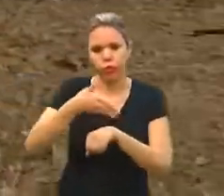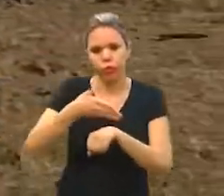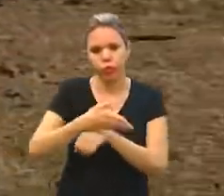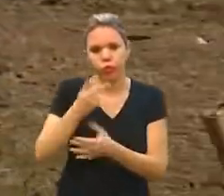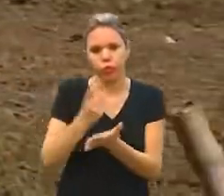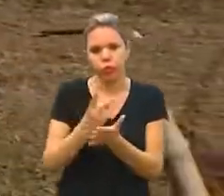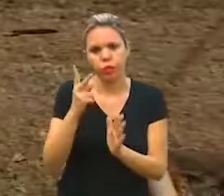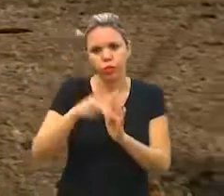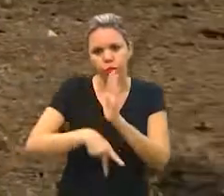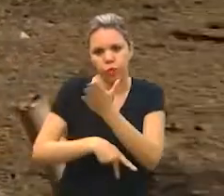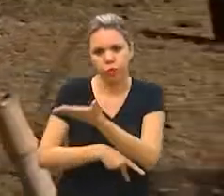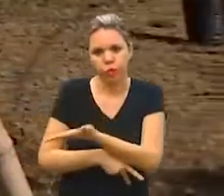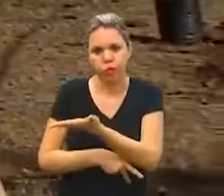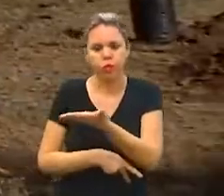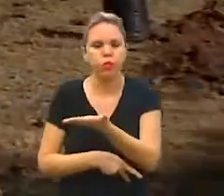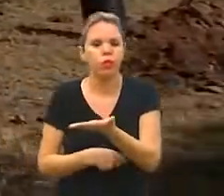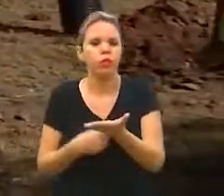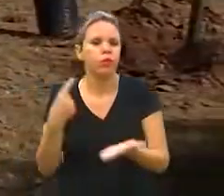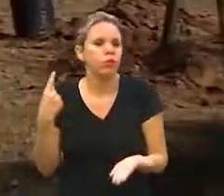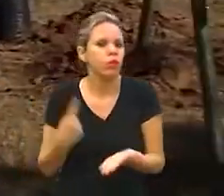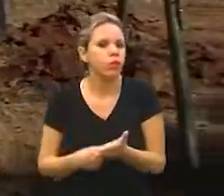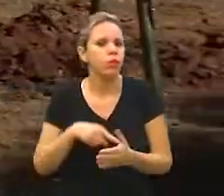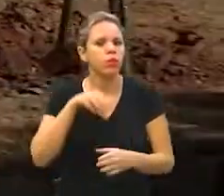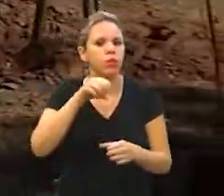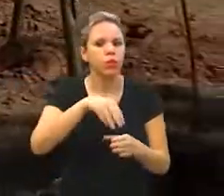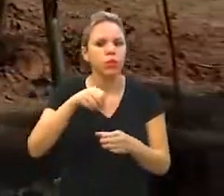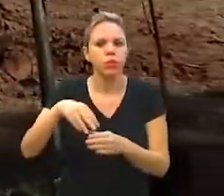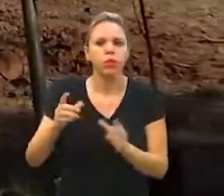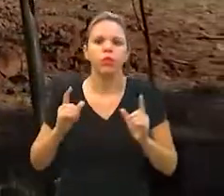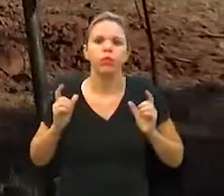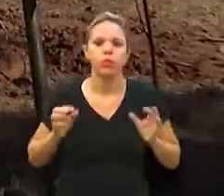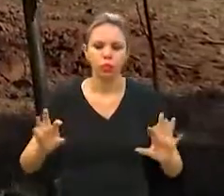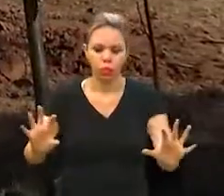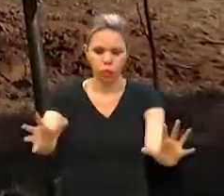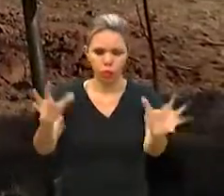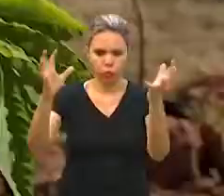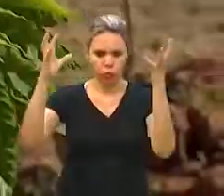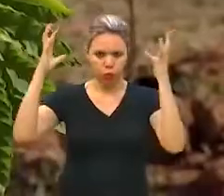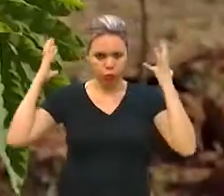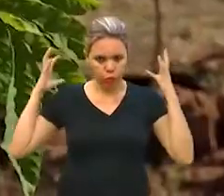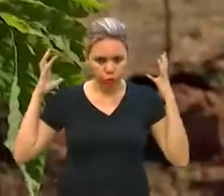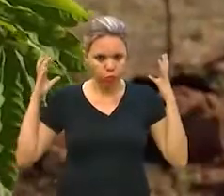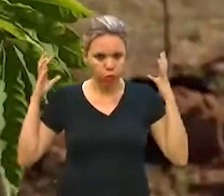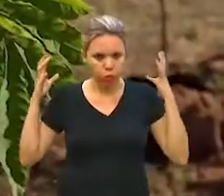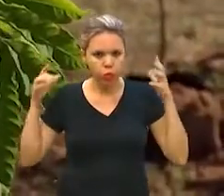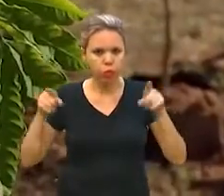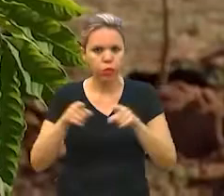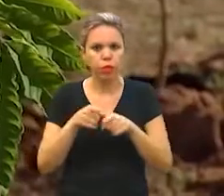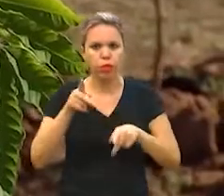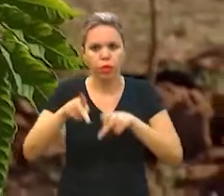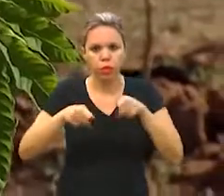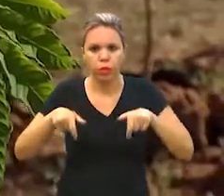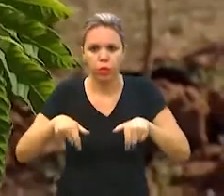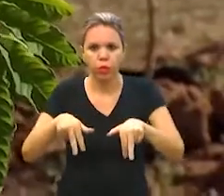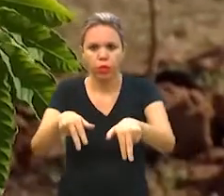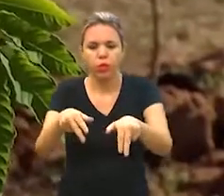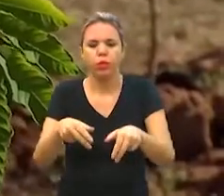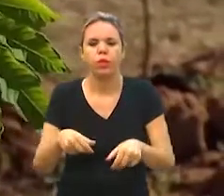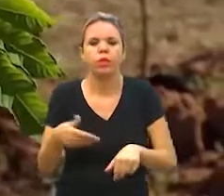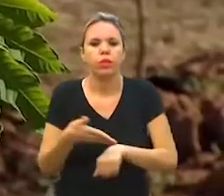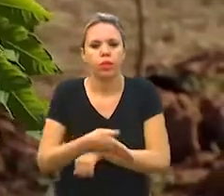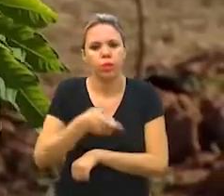parte deste mesmo projeto, que conta com a implantação de corredores ecológicos, formação de condutores de visitantes e